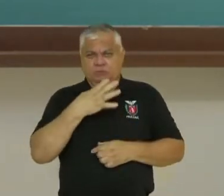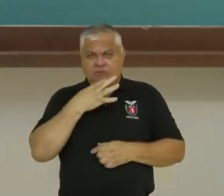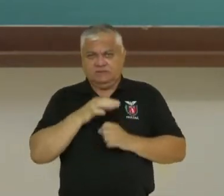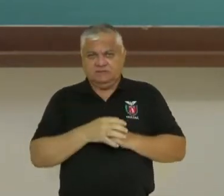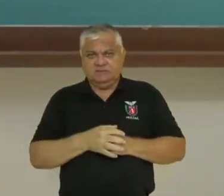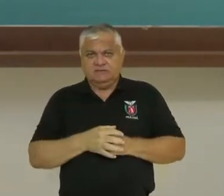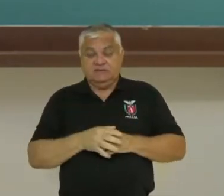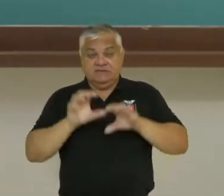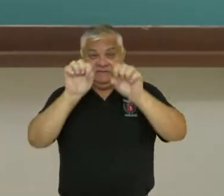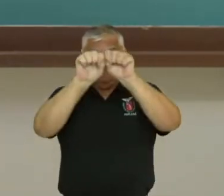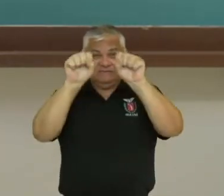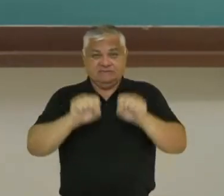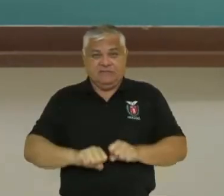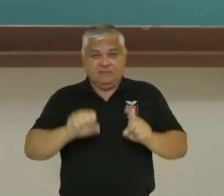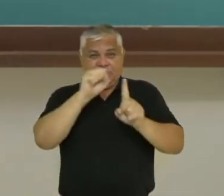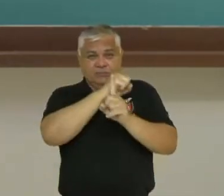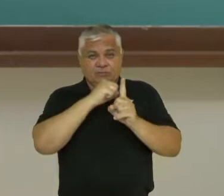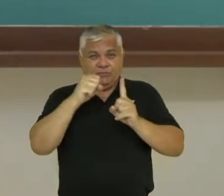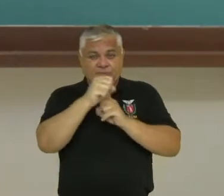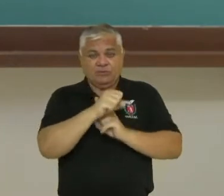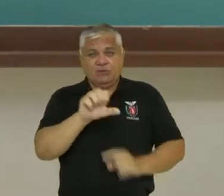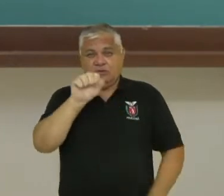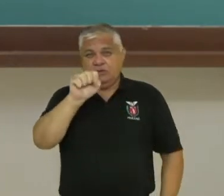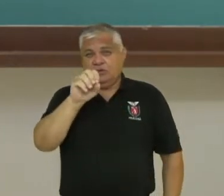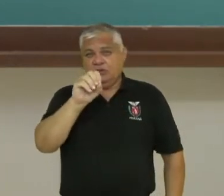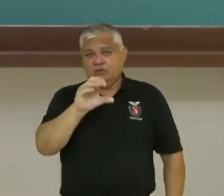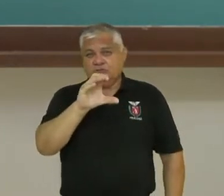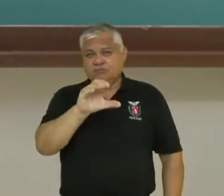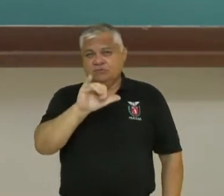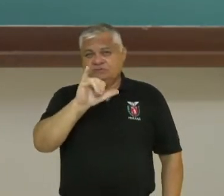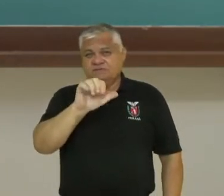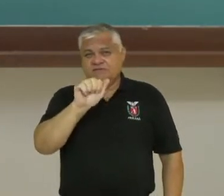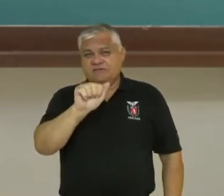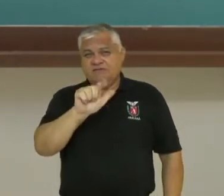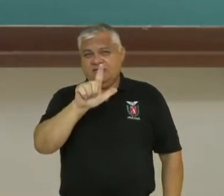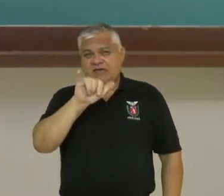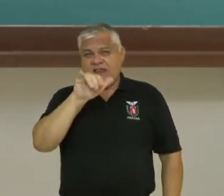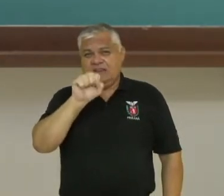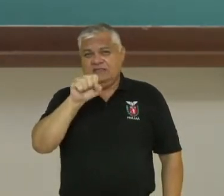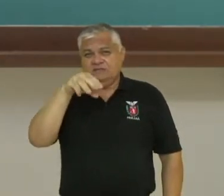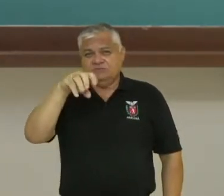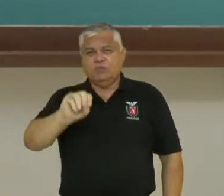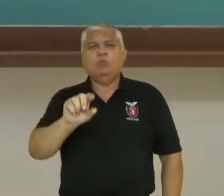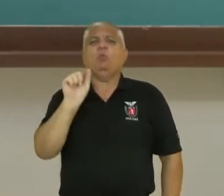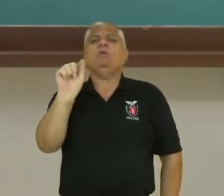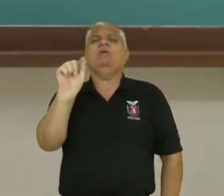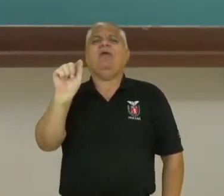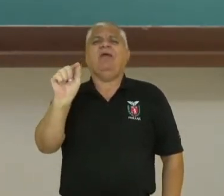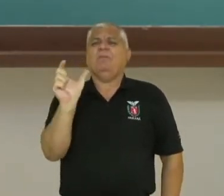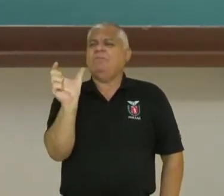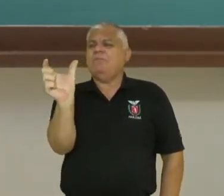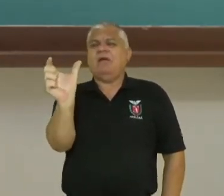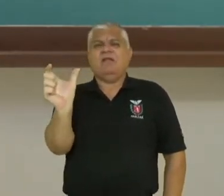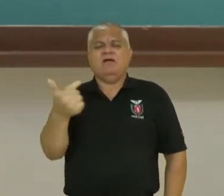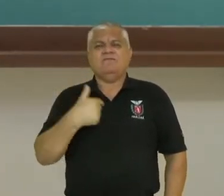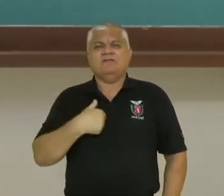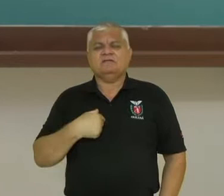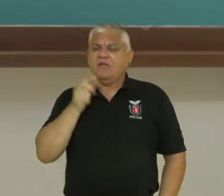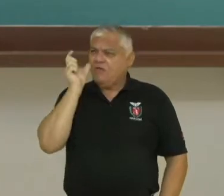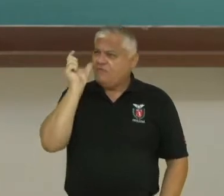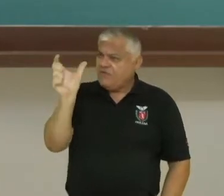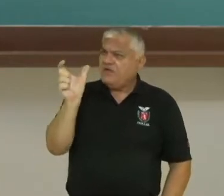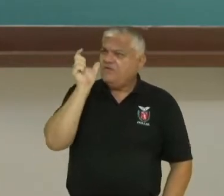alguma vez em sistema socialista? O que é o socialismo que tantas vezes nós ouvimos falar